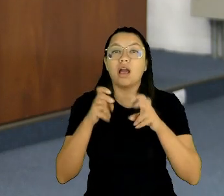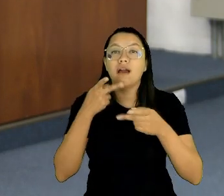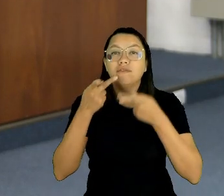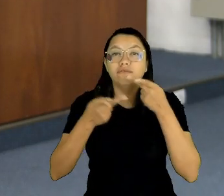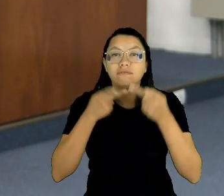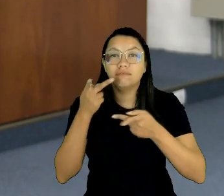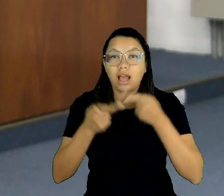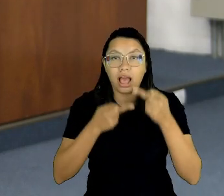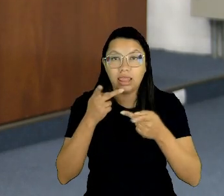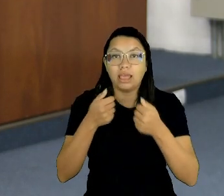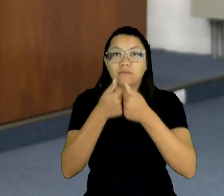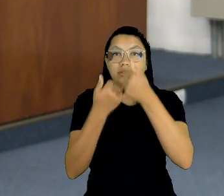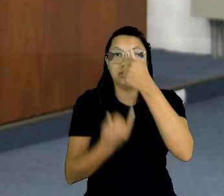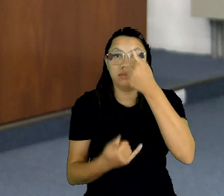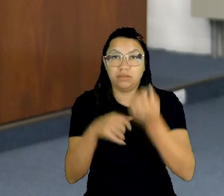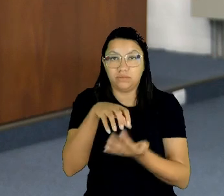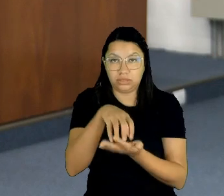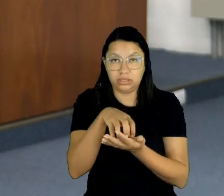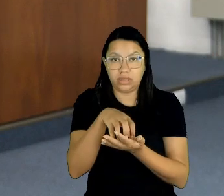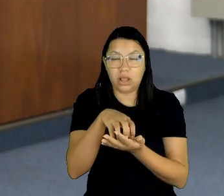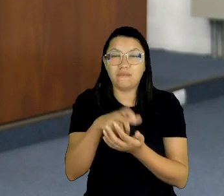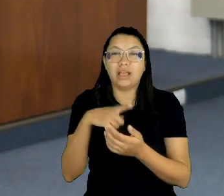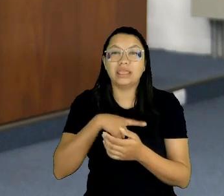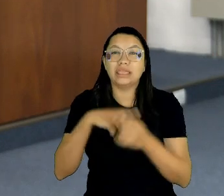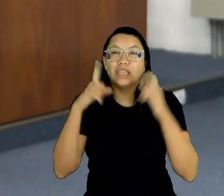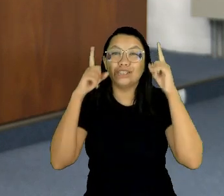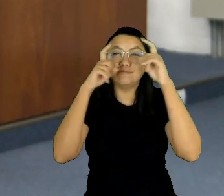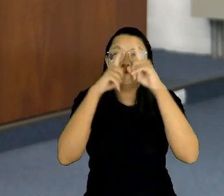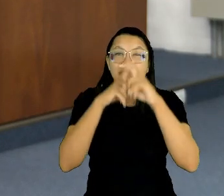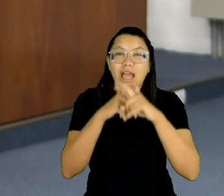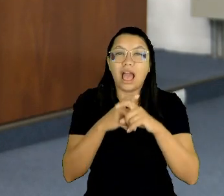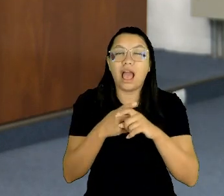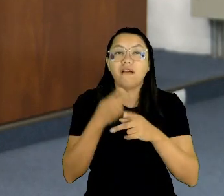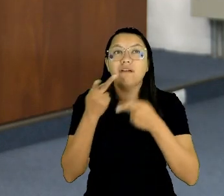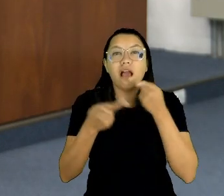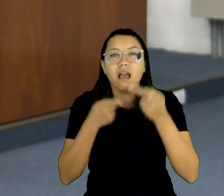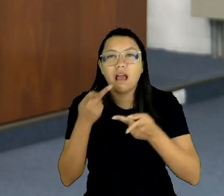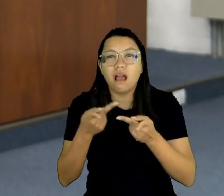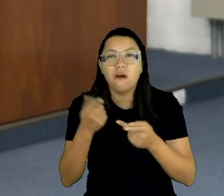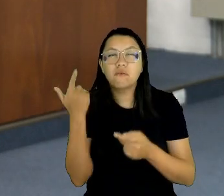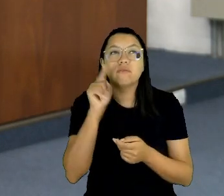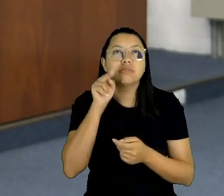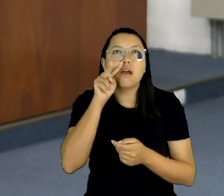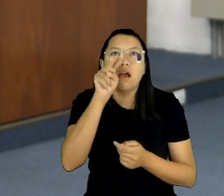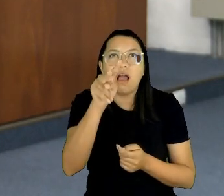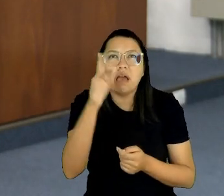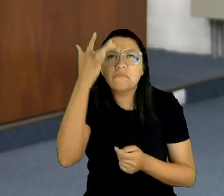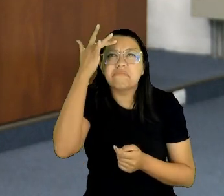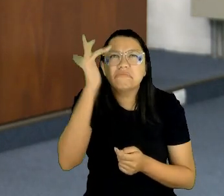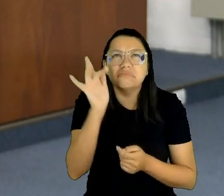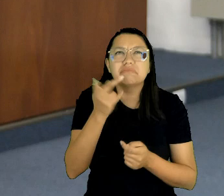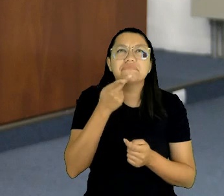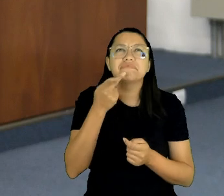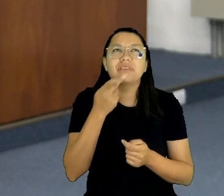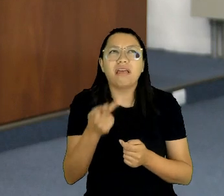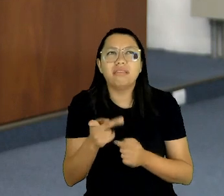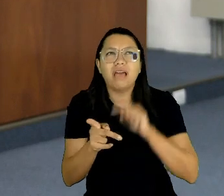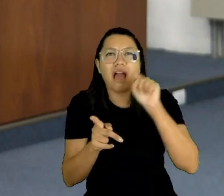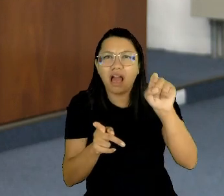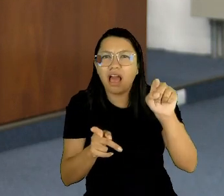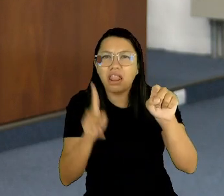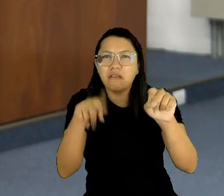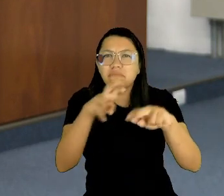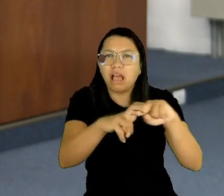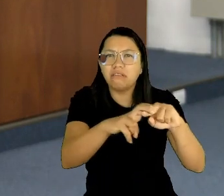da fala, que é comentada no sistema nervoso central, ele vai ter dificuldade de falar, ou porque ele consegue olhar aquilo e ele não sabe